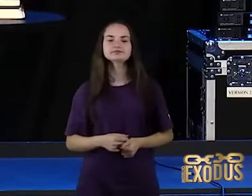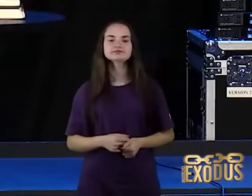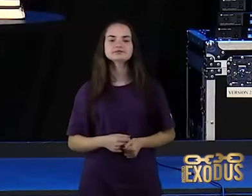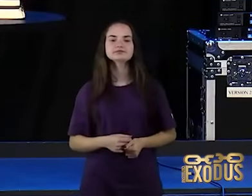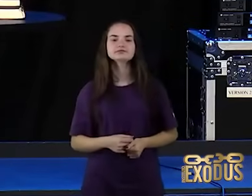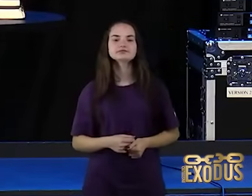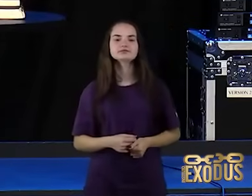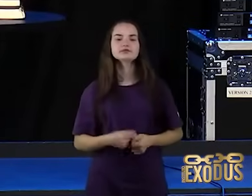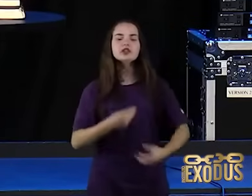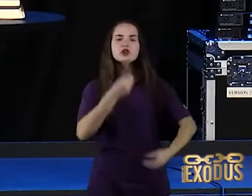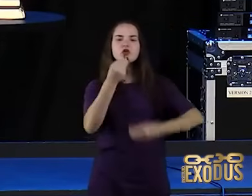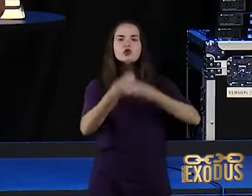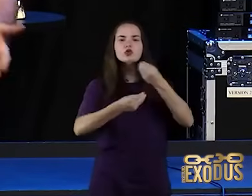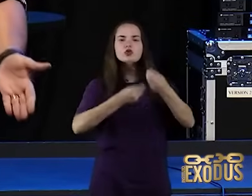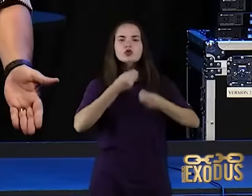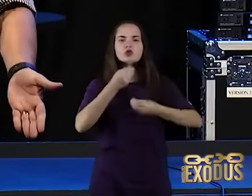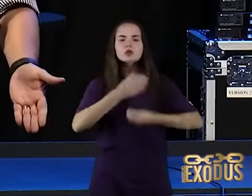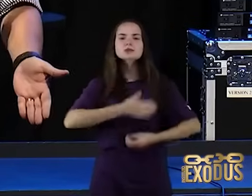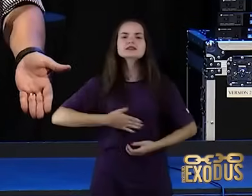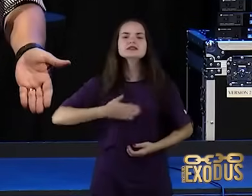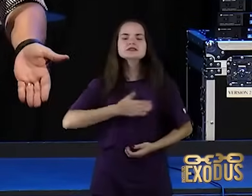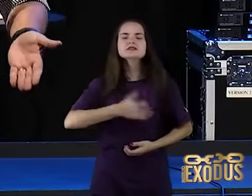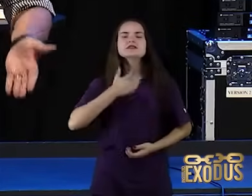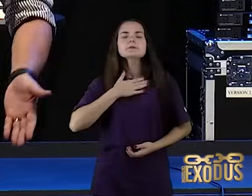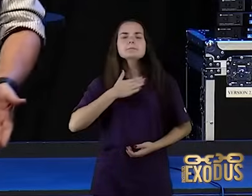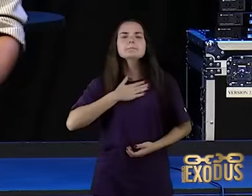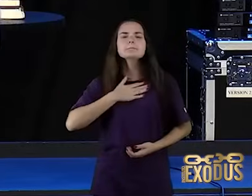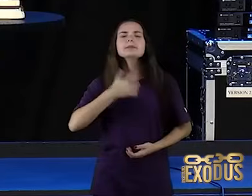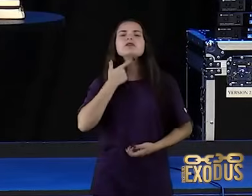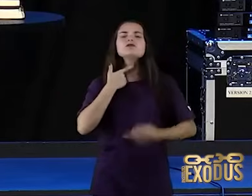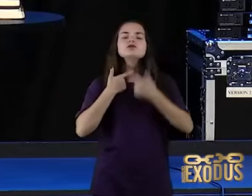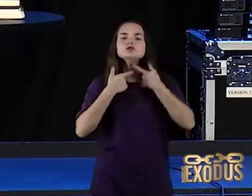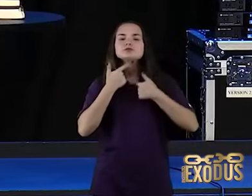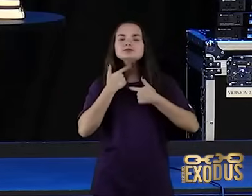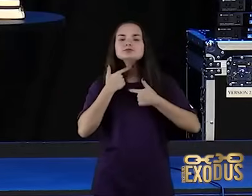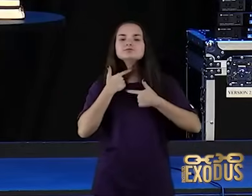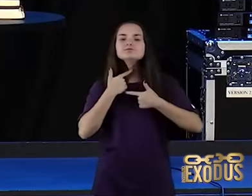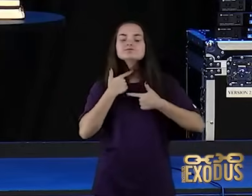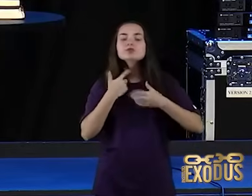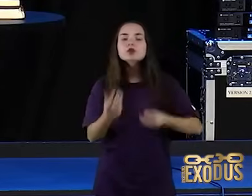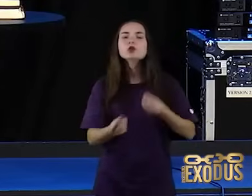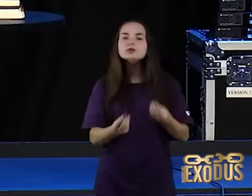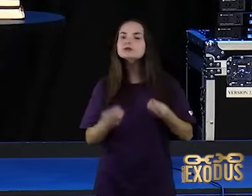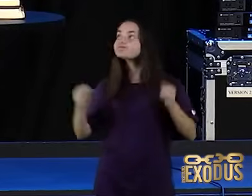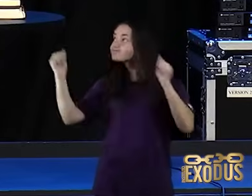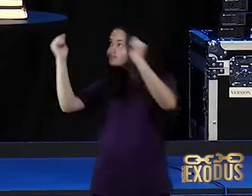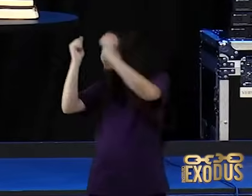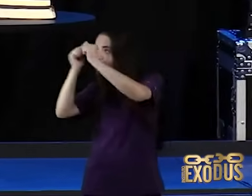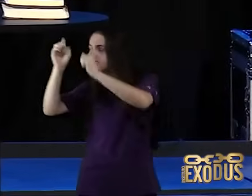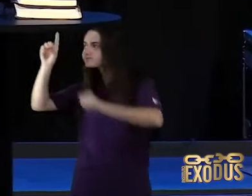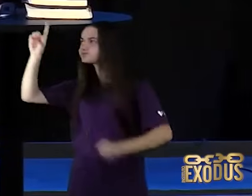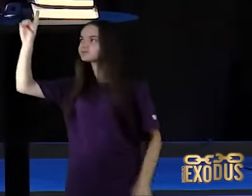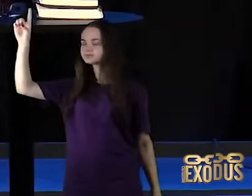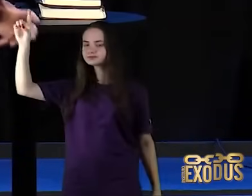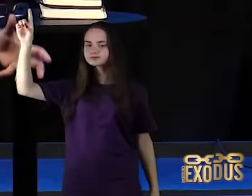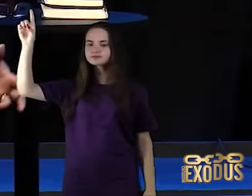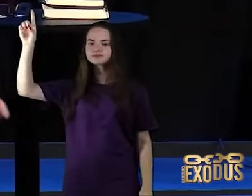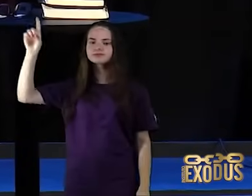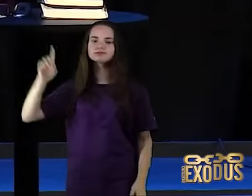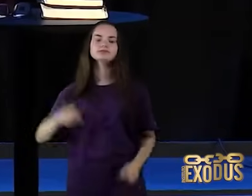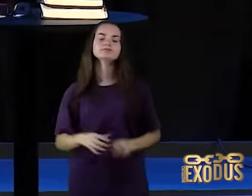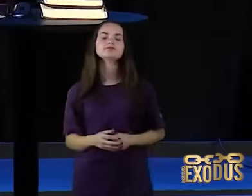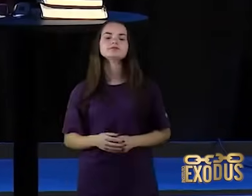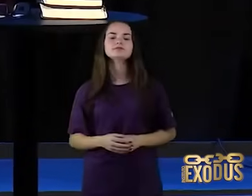posso saciar a minha sede em Deus a sede de Deus Jesus vai dizer aquele encerra o